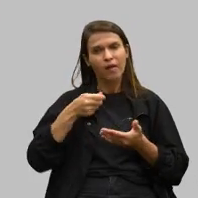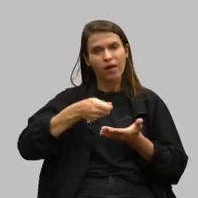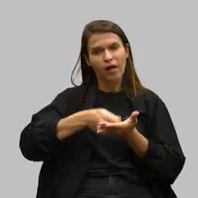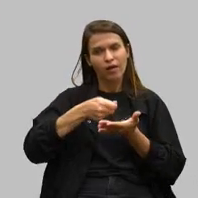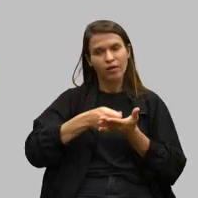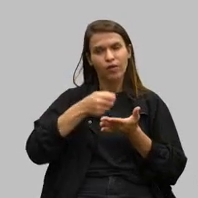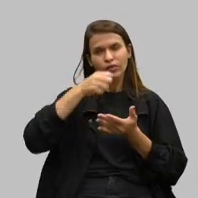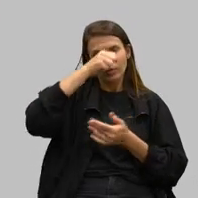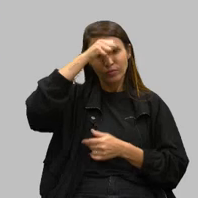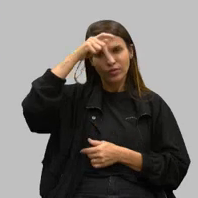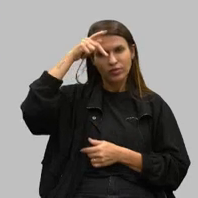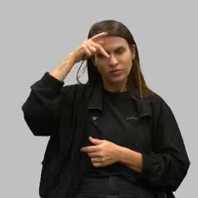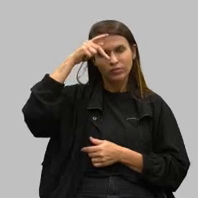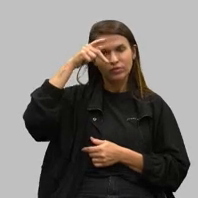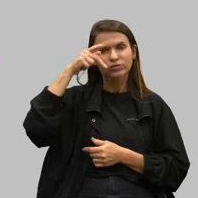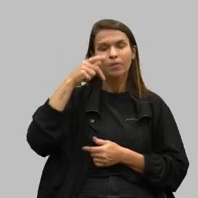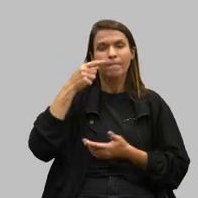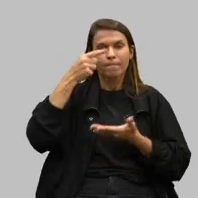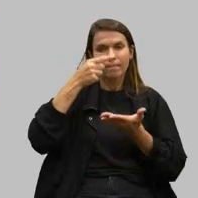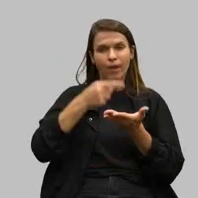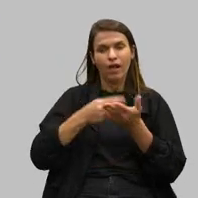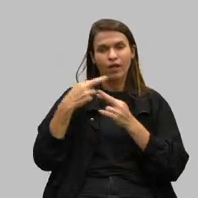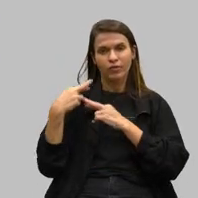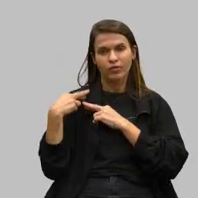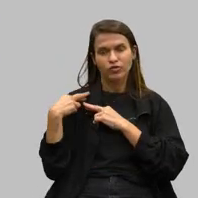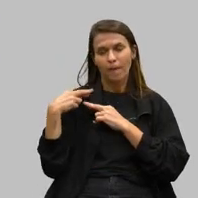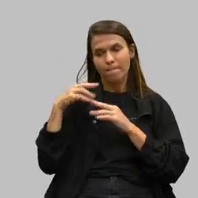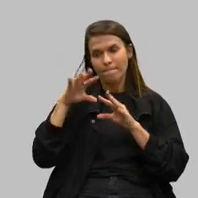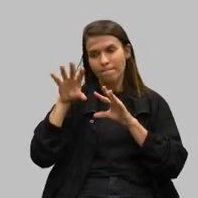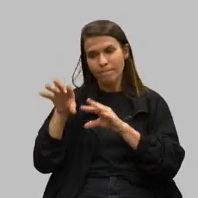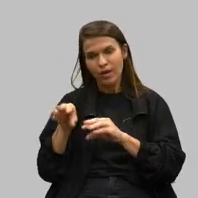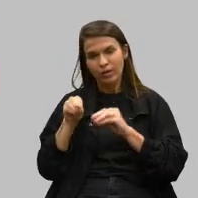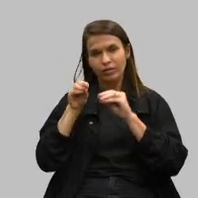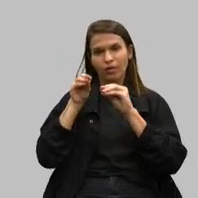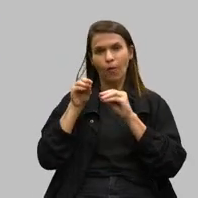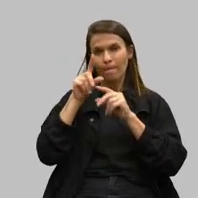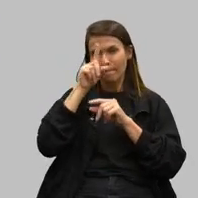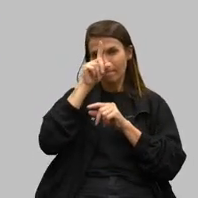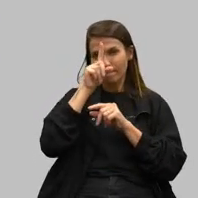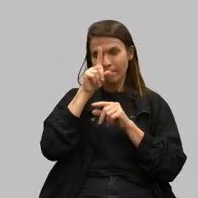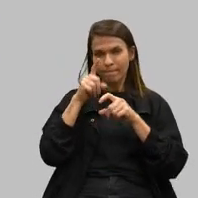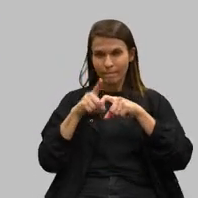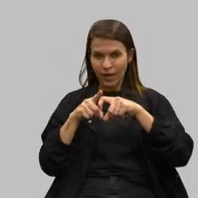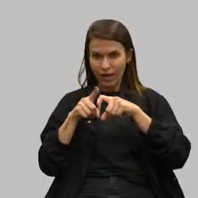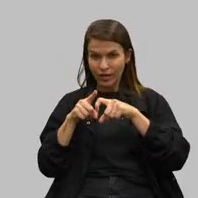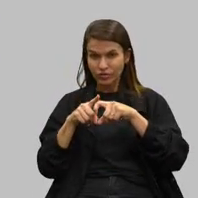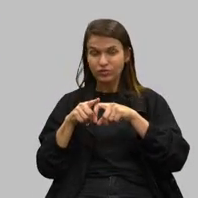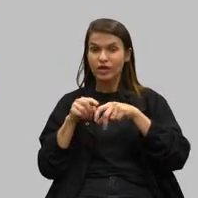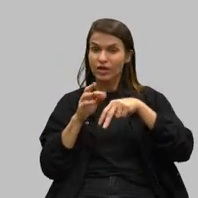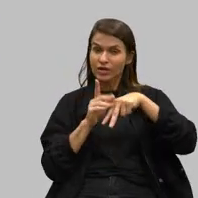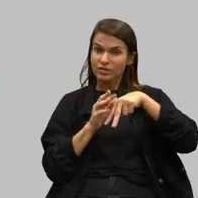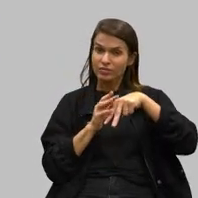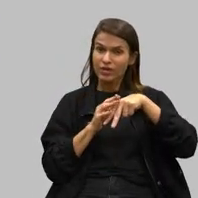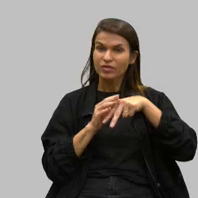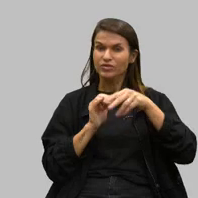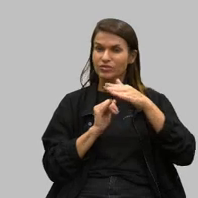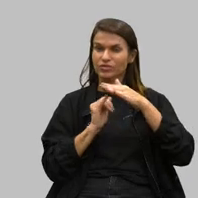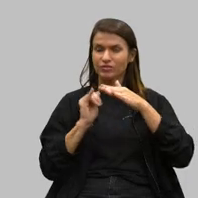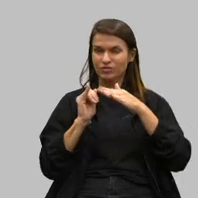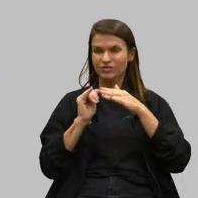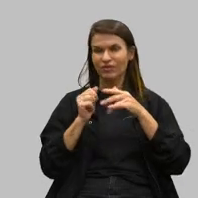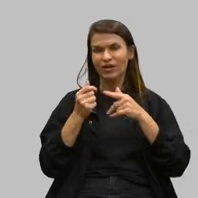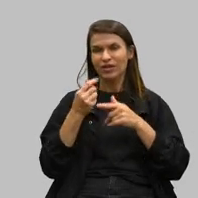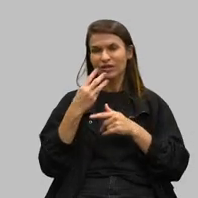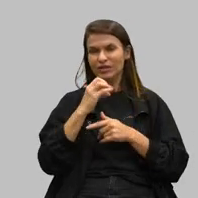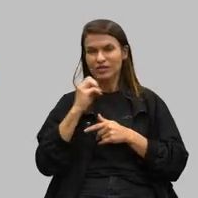município cumpra a responsabilidade de buscar, mesmo que seja com o médico, porque esses pacientes estão institucionalizados, às vezes ficam 300